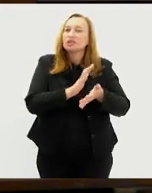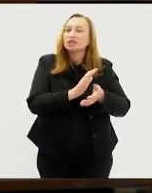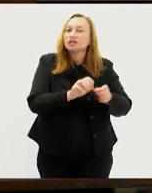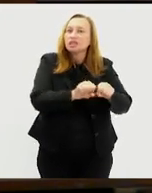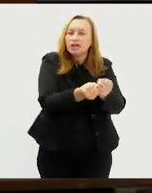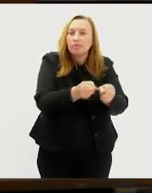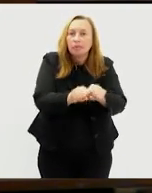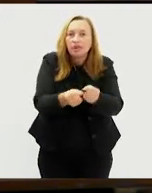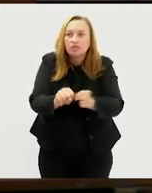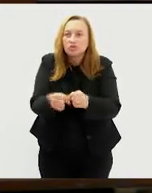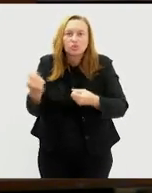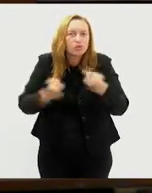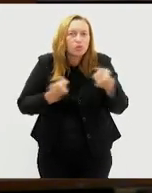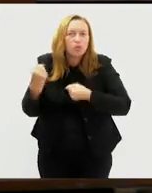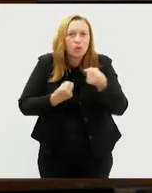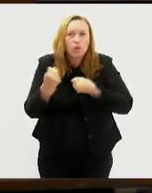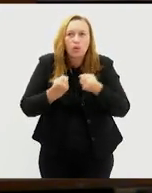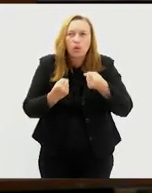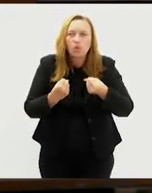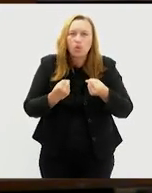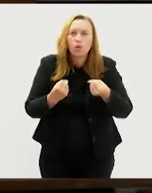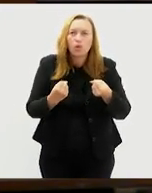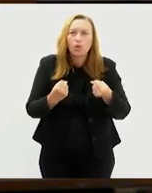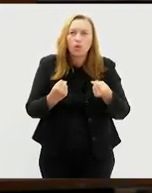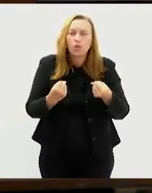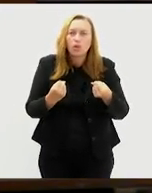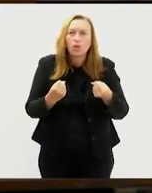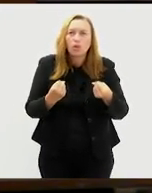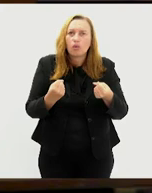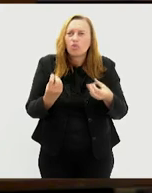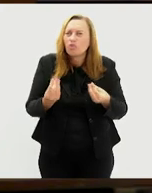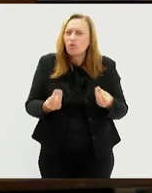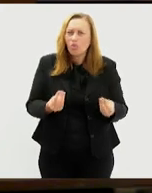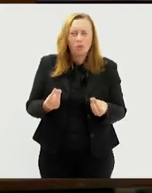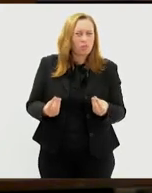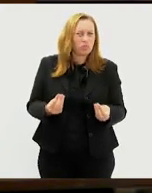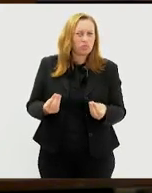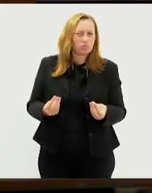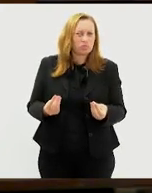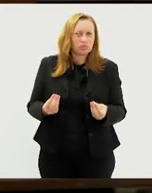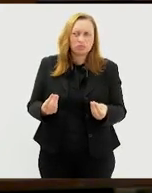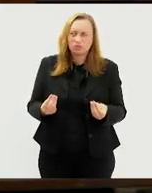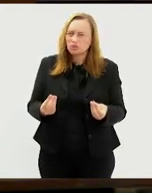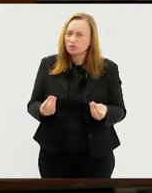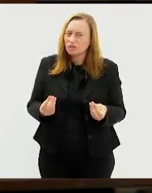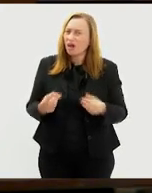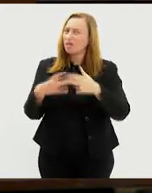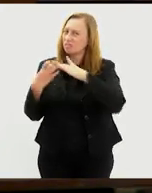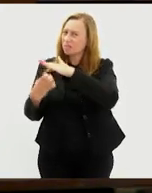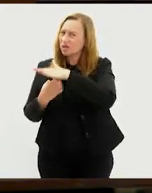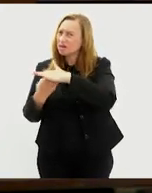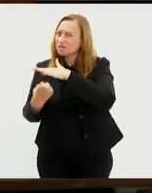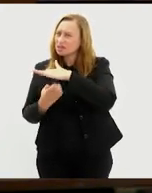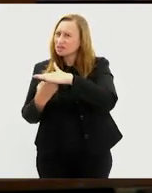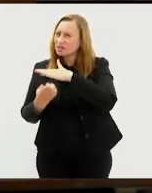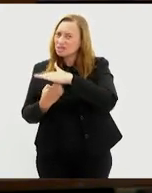Presidente amassando acabando com bem da população é isso mesmo a empresa